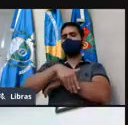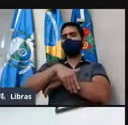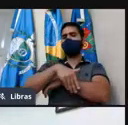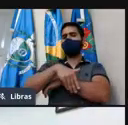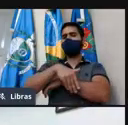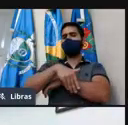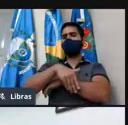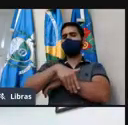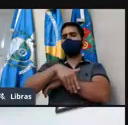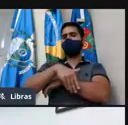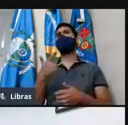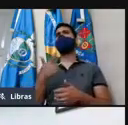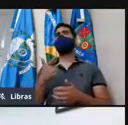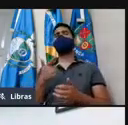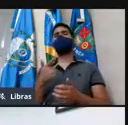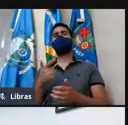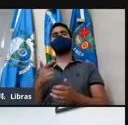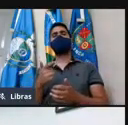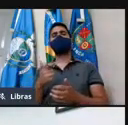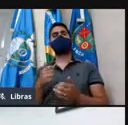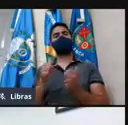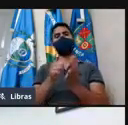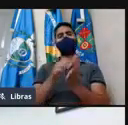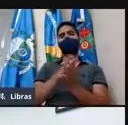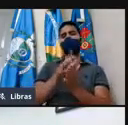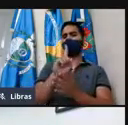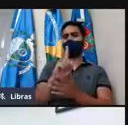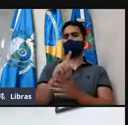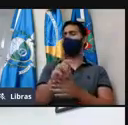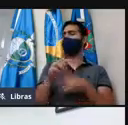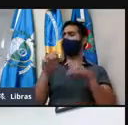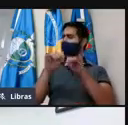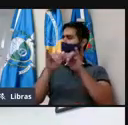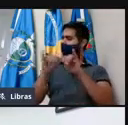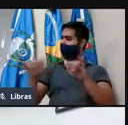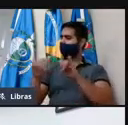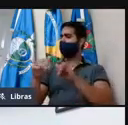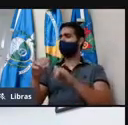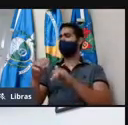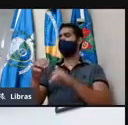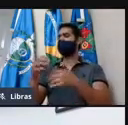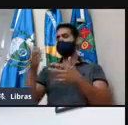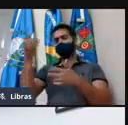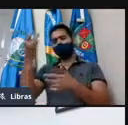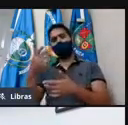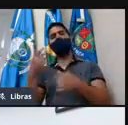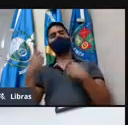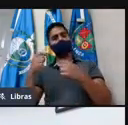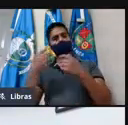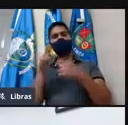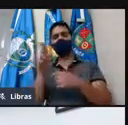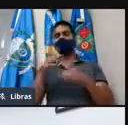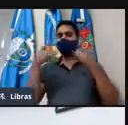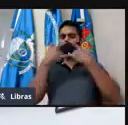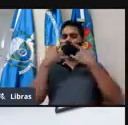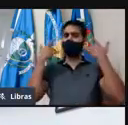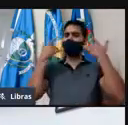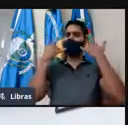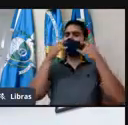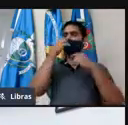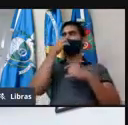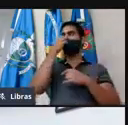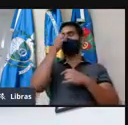não penalize, mas oriente o turista da necessidade do uso da máscara.